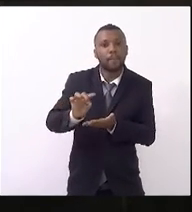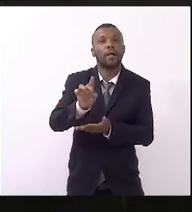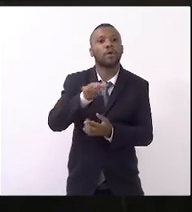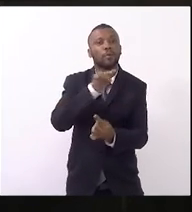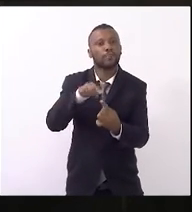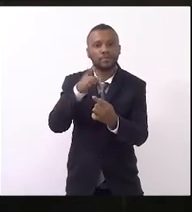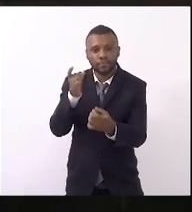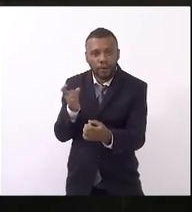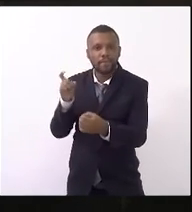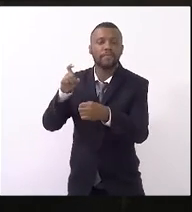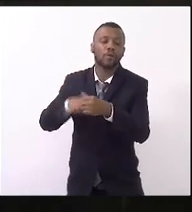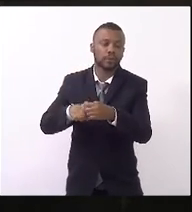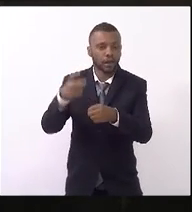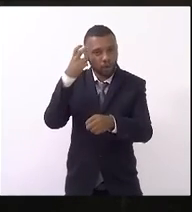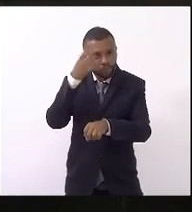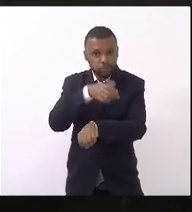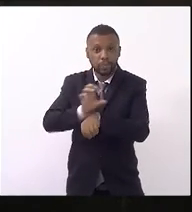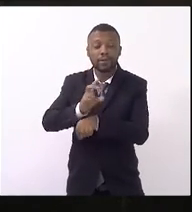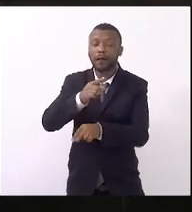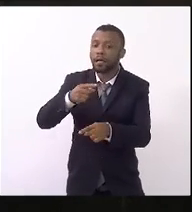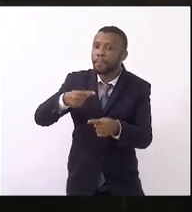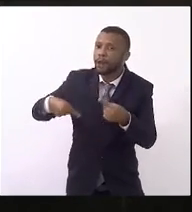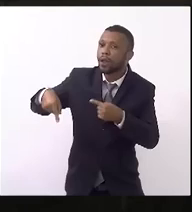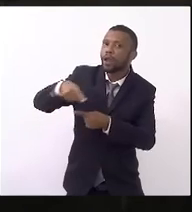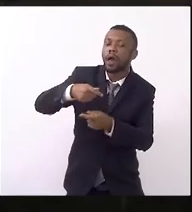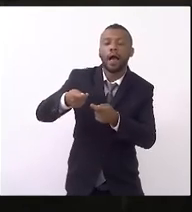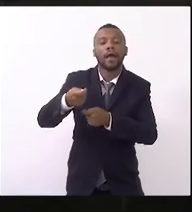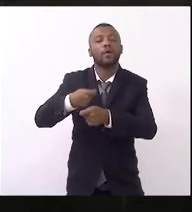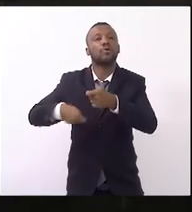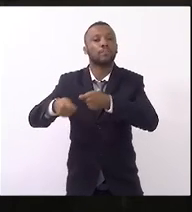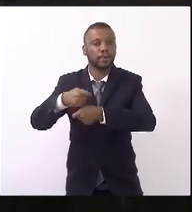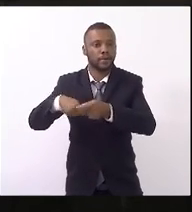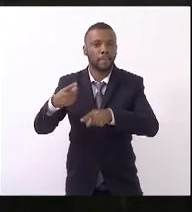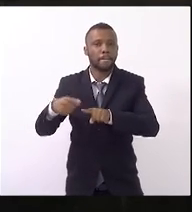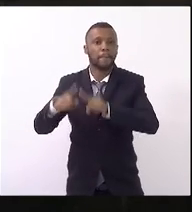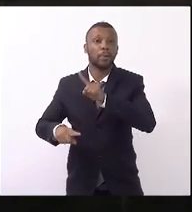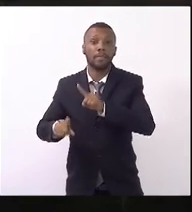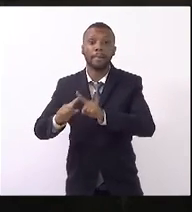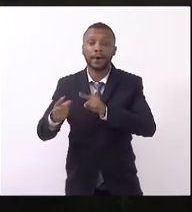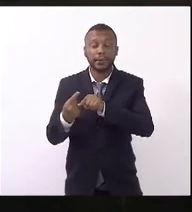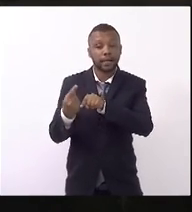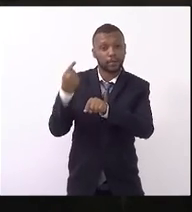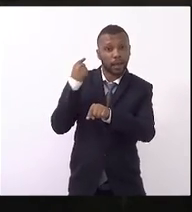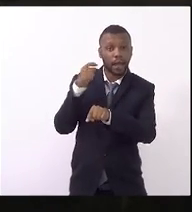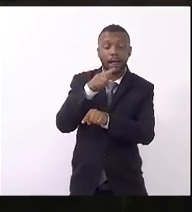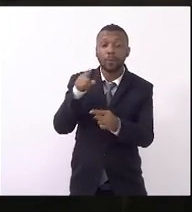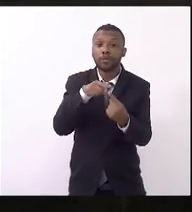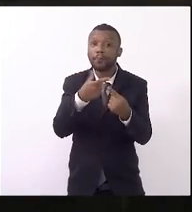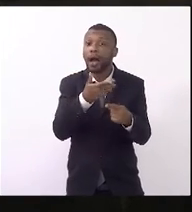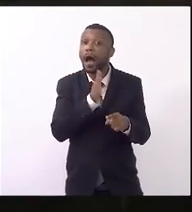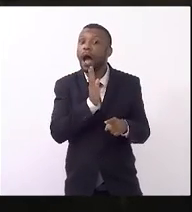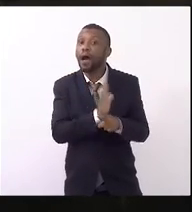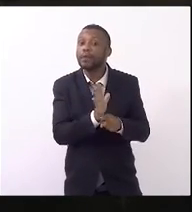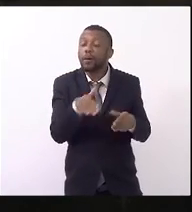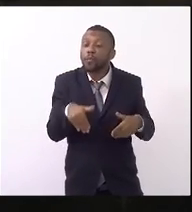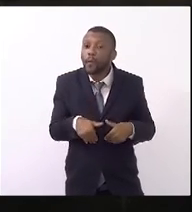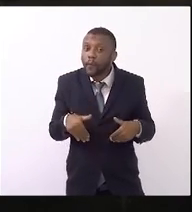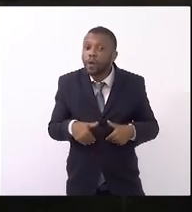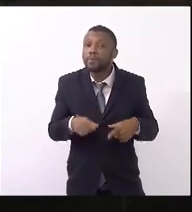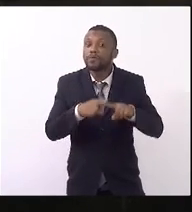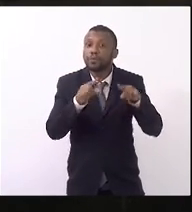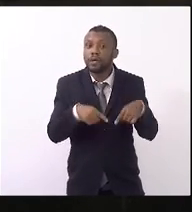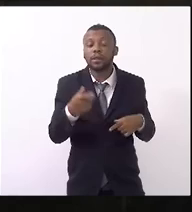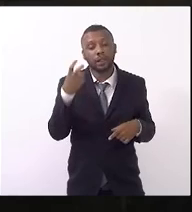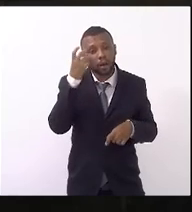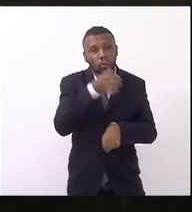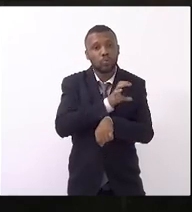faz girar a economia, é bom lembrar, que faz girar a economia. Mas naquela época não, naquela época é para matar a fome dos trabalhadores e trabalhadoras da